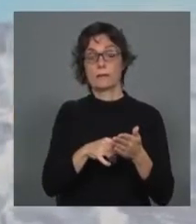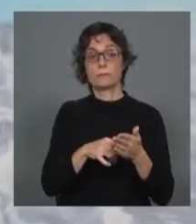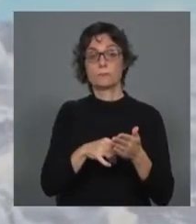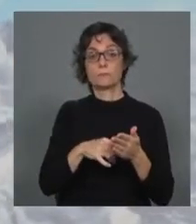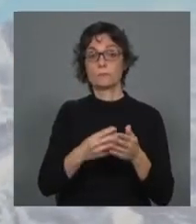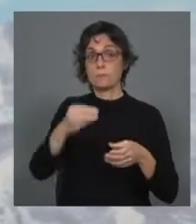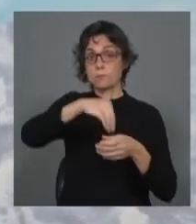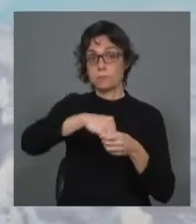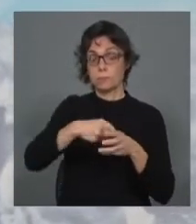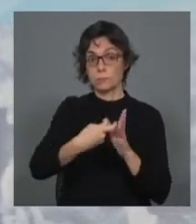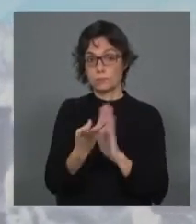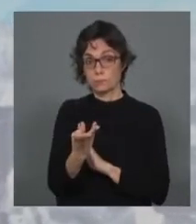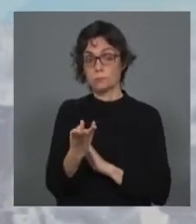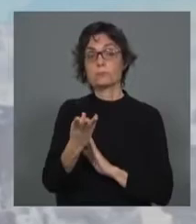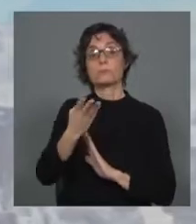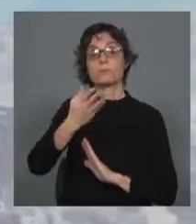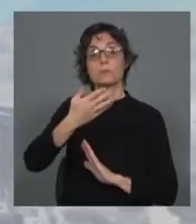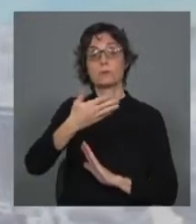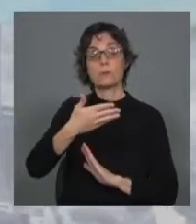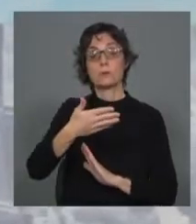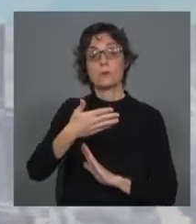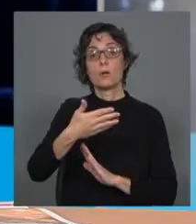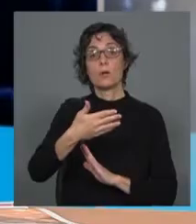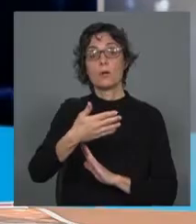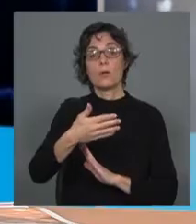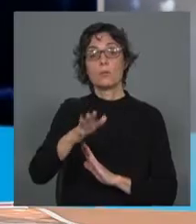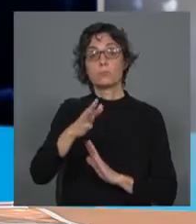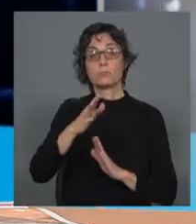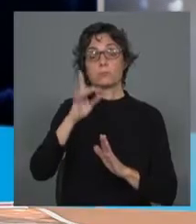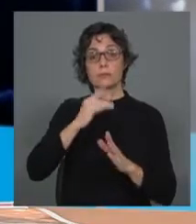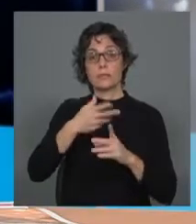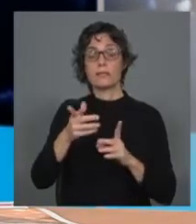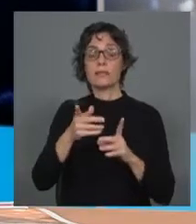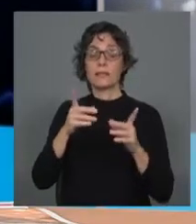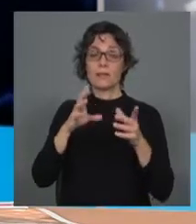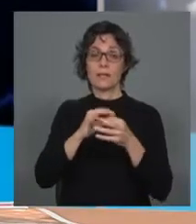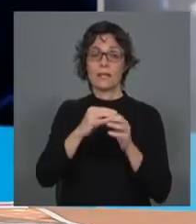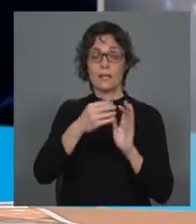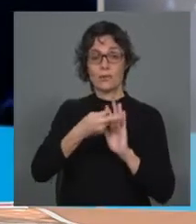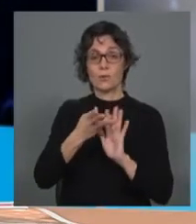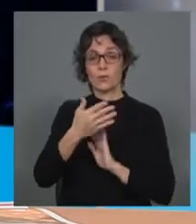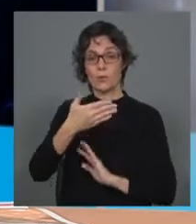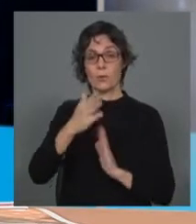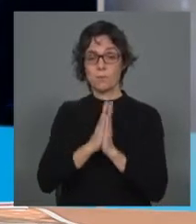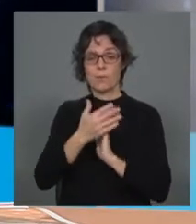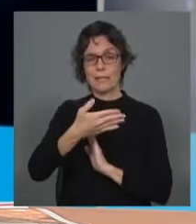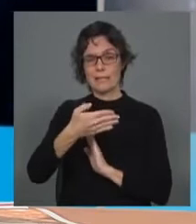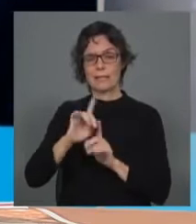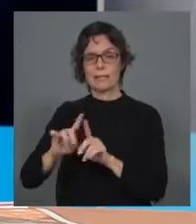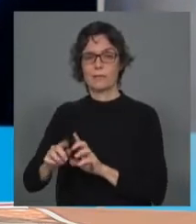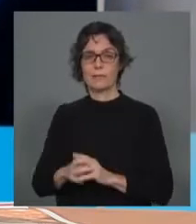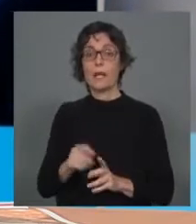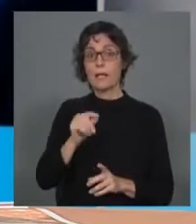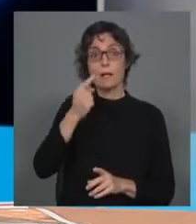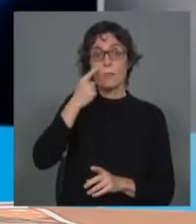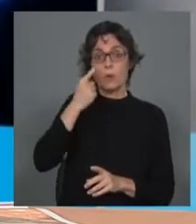calendários que resultam dessas 7 religiões. E até mesmo conhecer a si próprio. Exatamente, desde logo. Muitas vezes, até Uhum. mesmo quem frequenta uma religiosidade como a